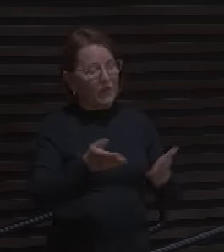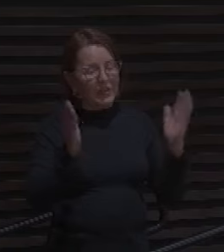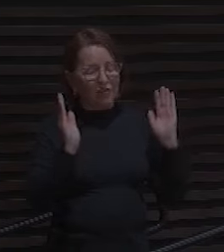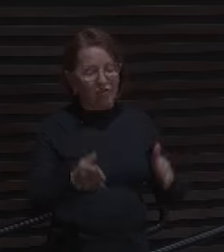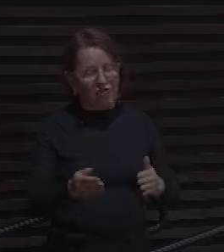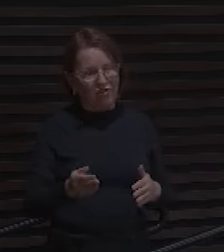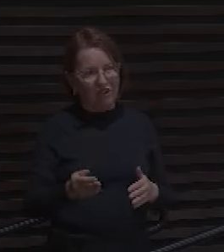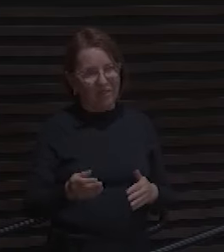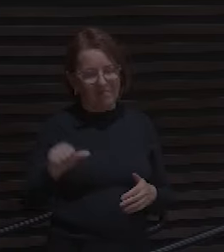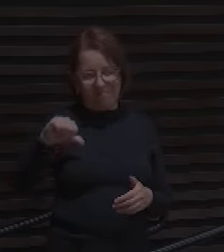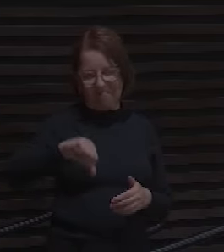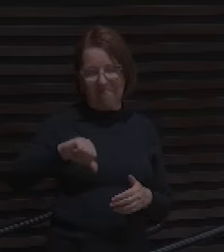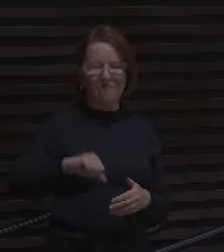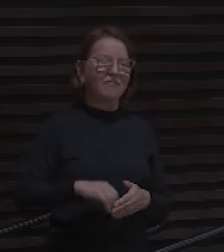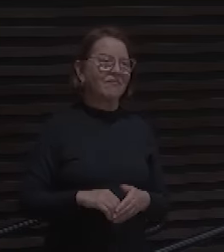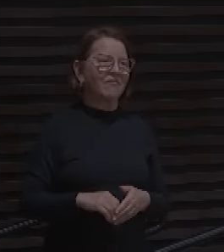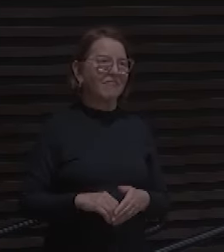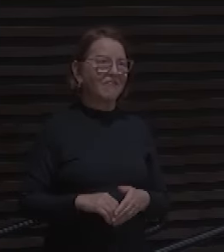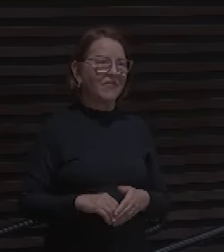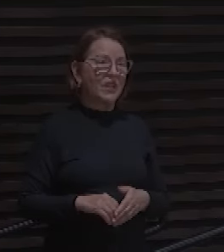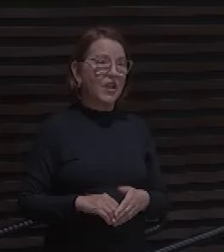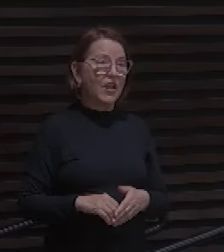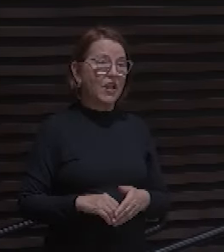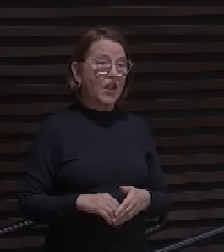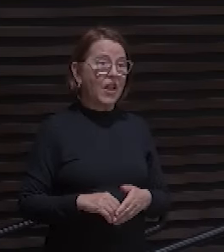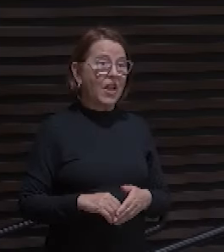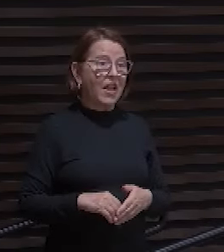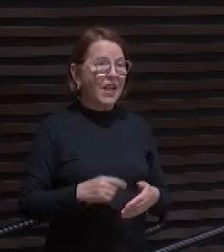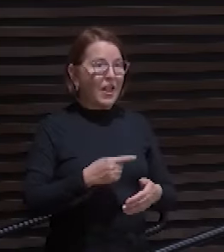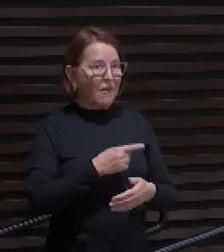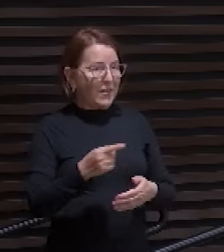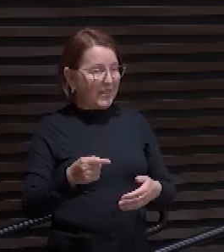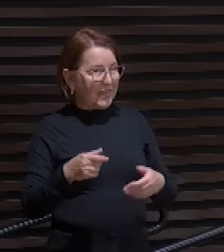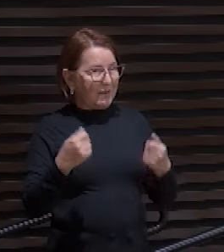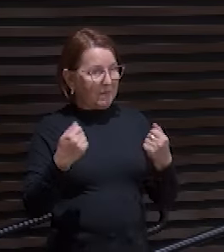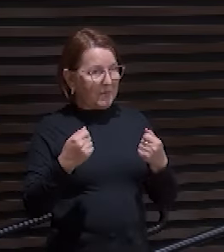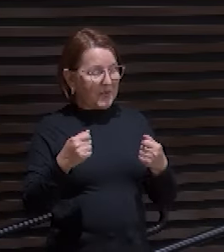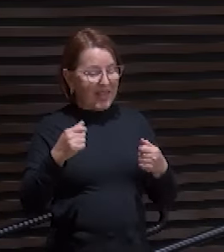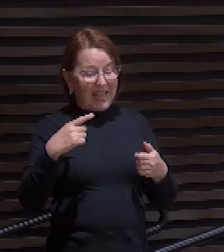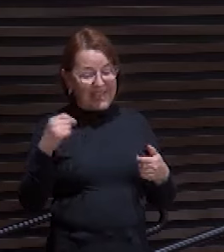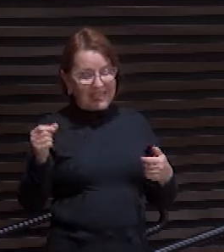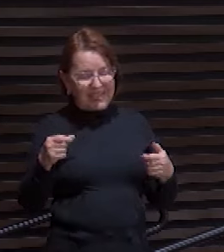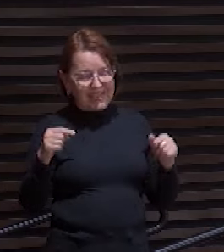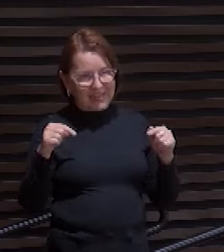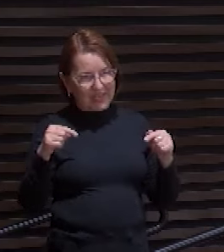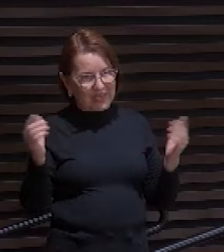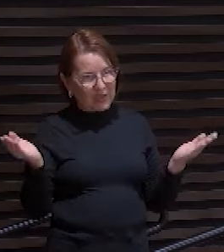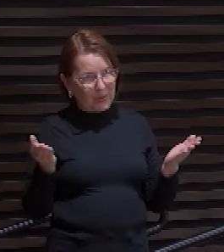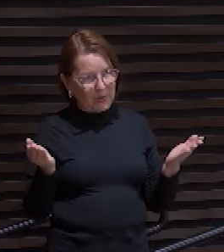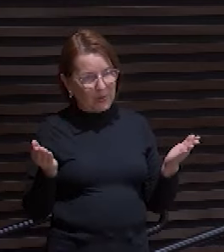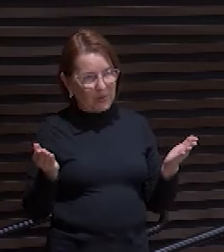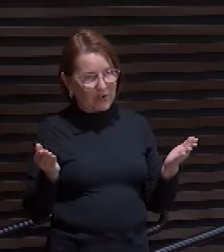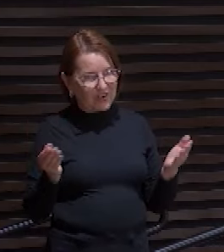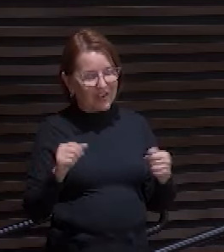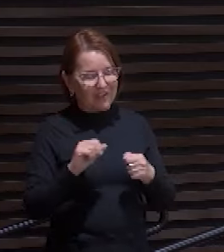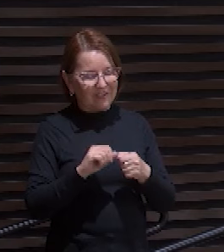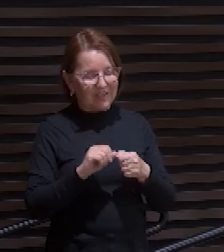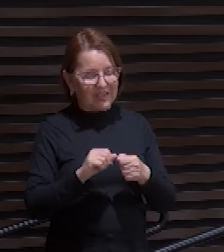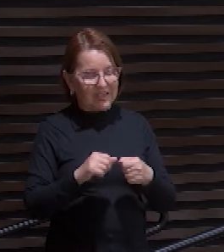Você precisa sair daqui hoje fazendo essa avaliação, esse exame. Que exame?